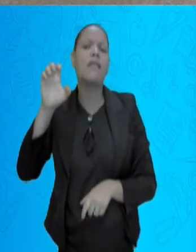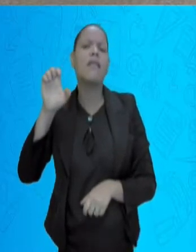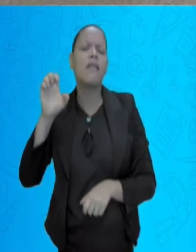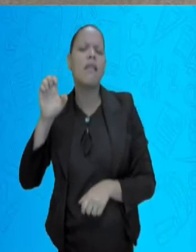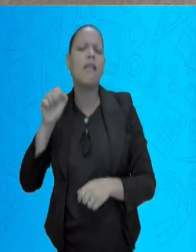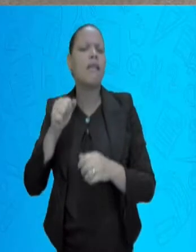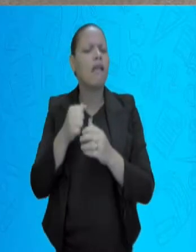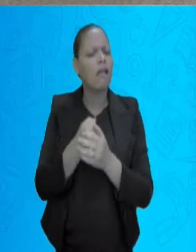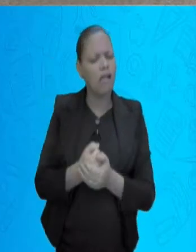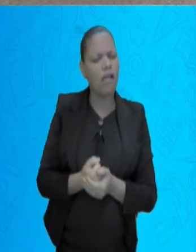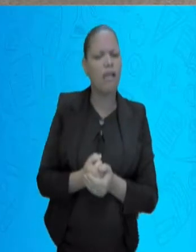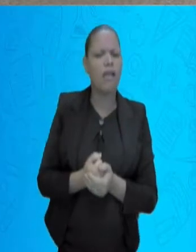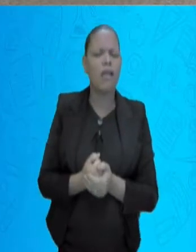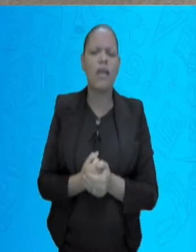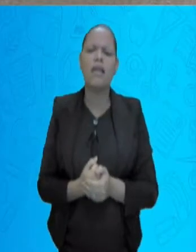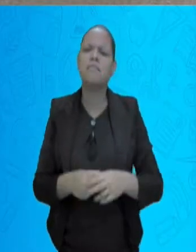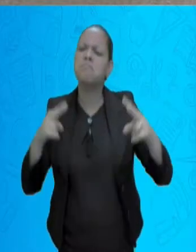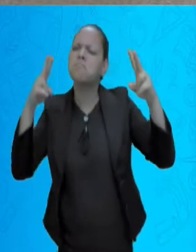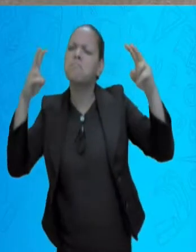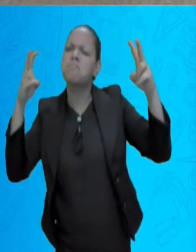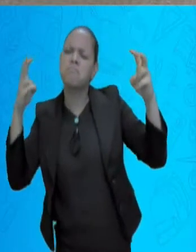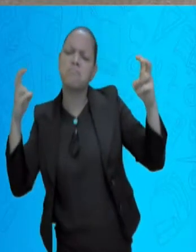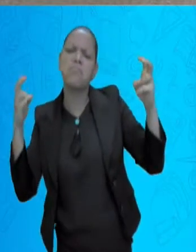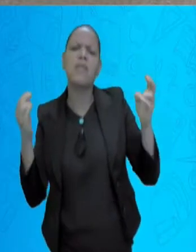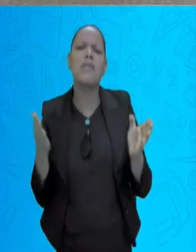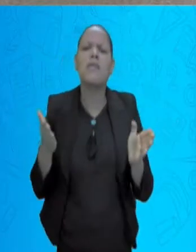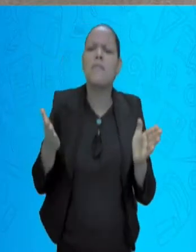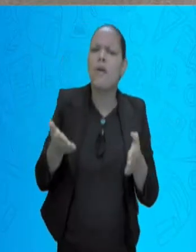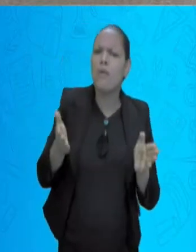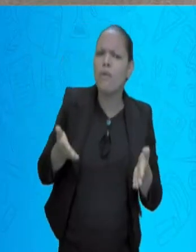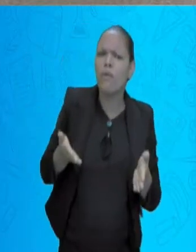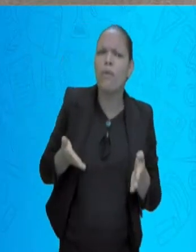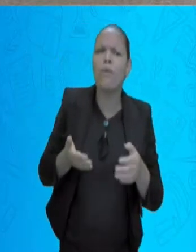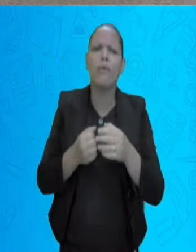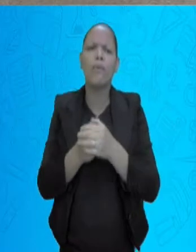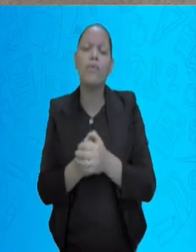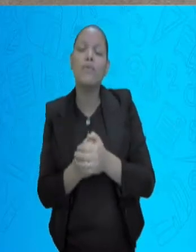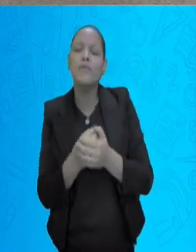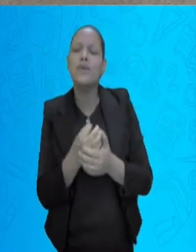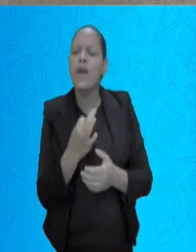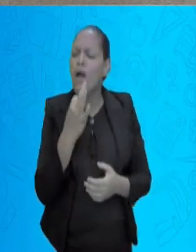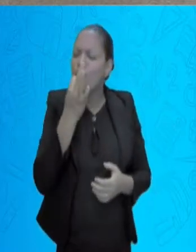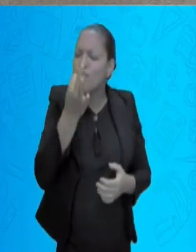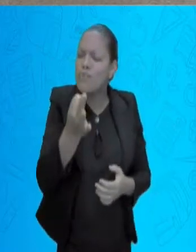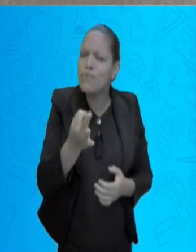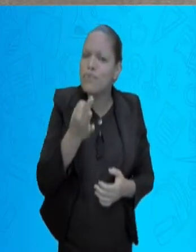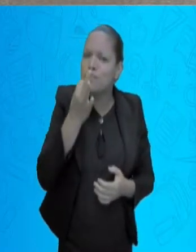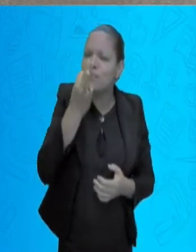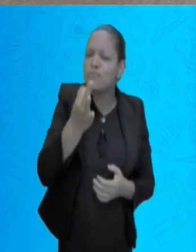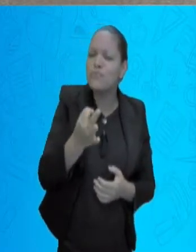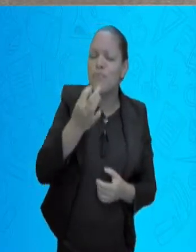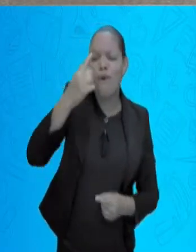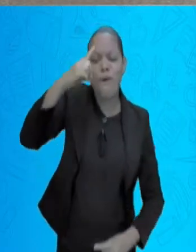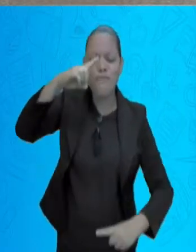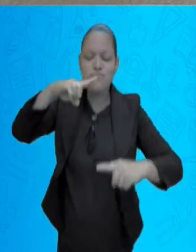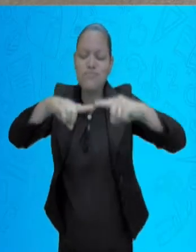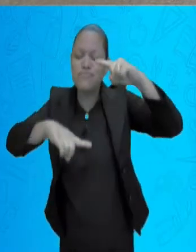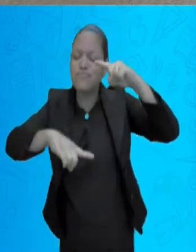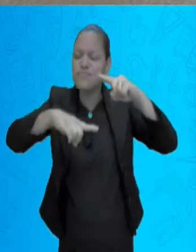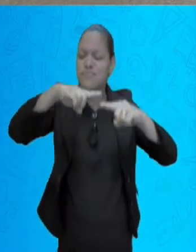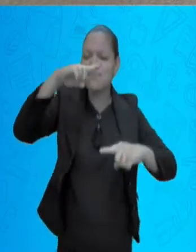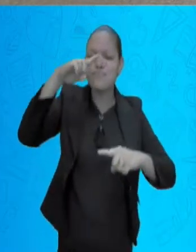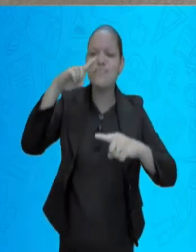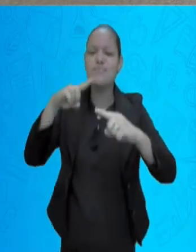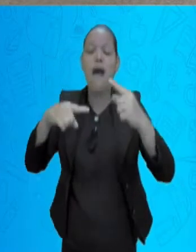produção do som dentro do som dos instrumentos musicais. Na última aula nós falamos